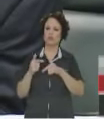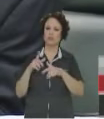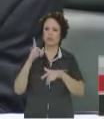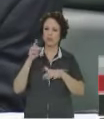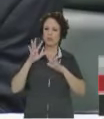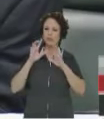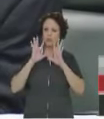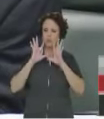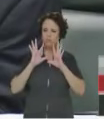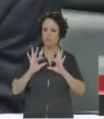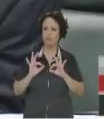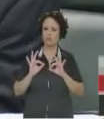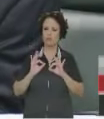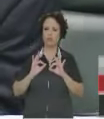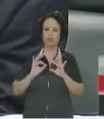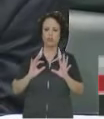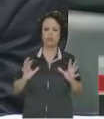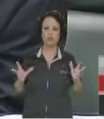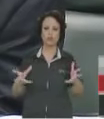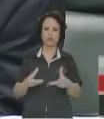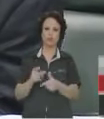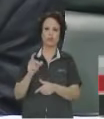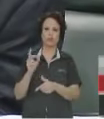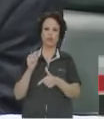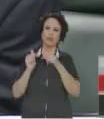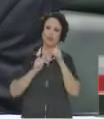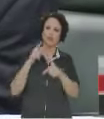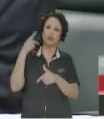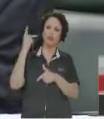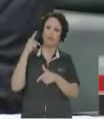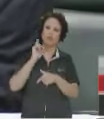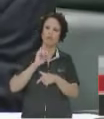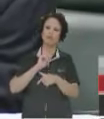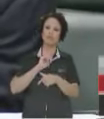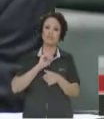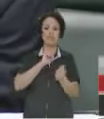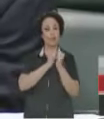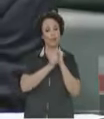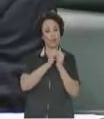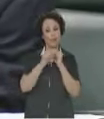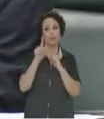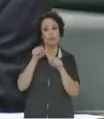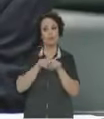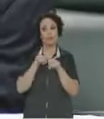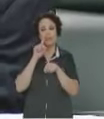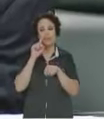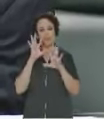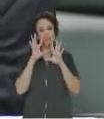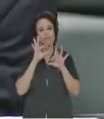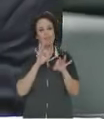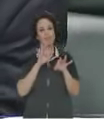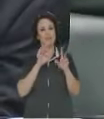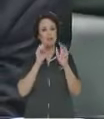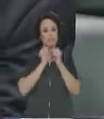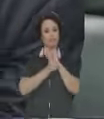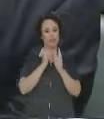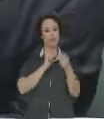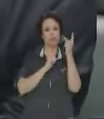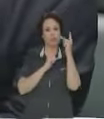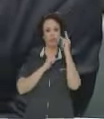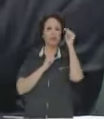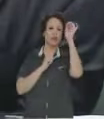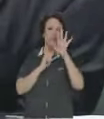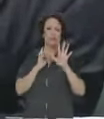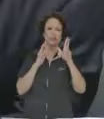total não só a sua função parlamentar mas também o futebol paulista ao futebol brasileiro você selecione o